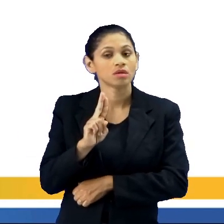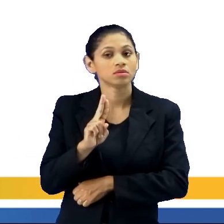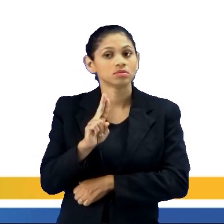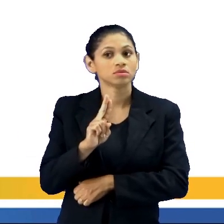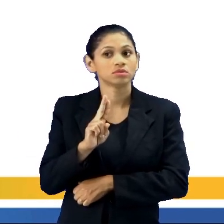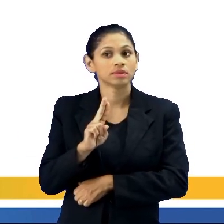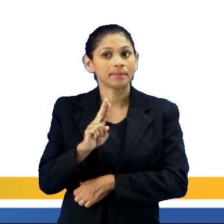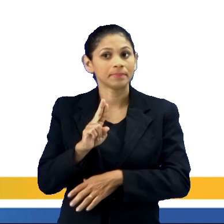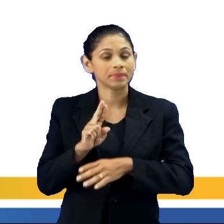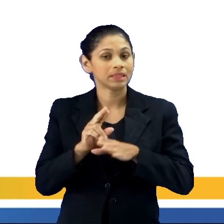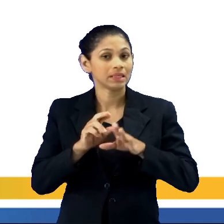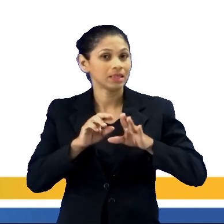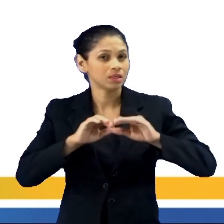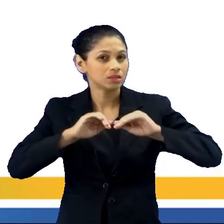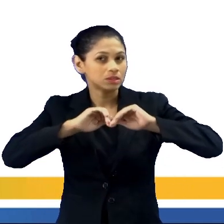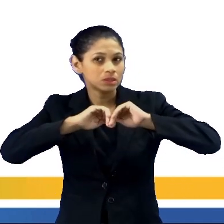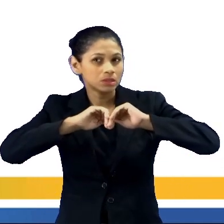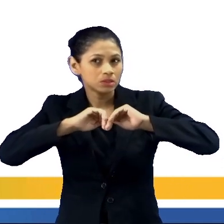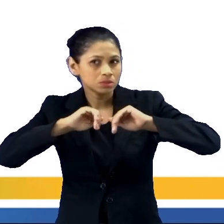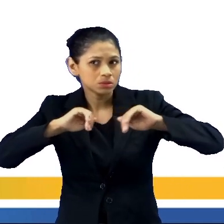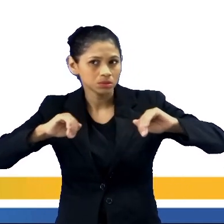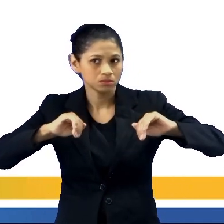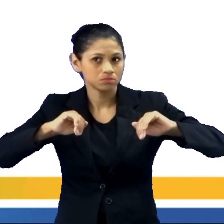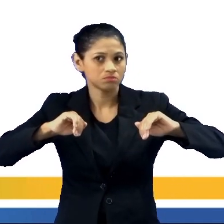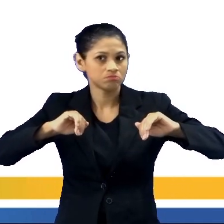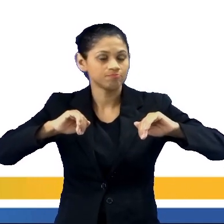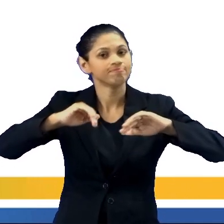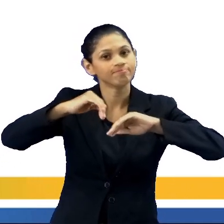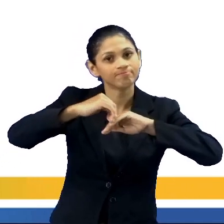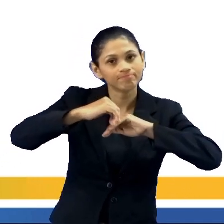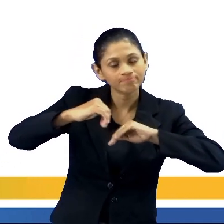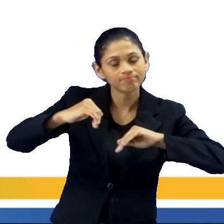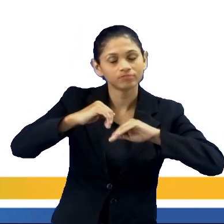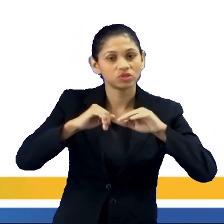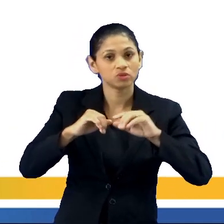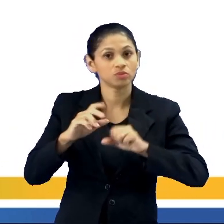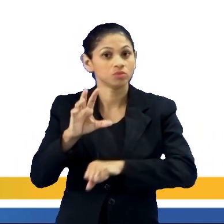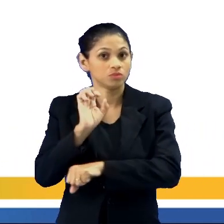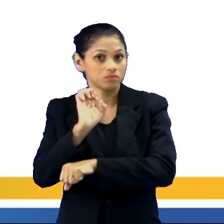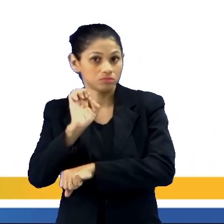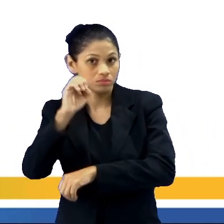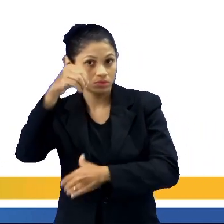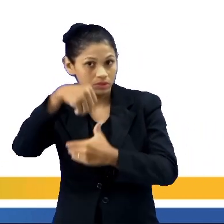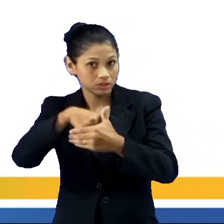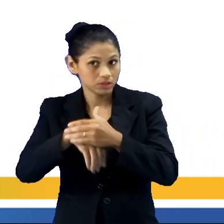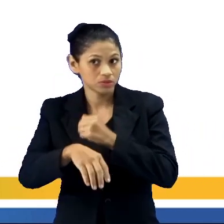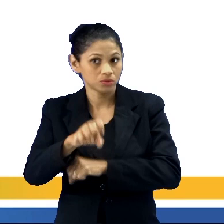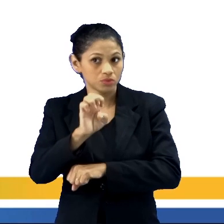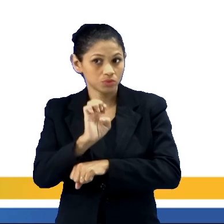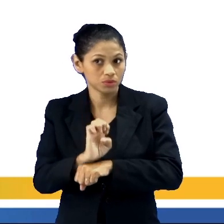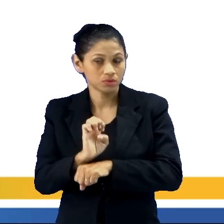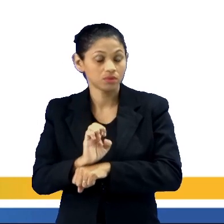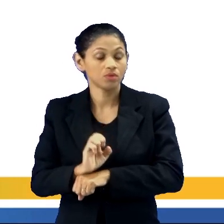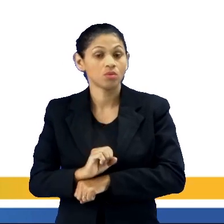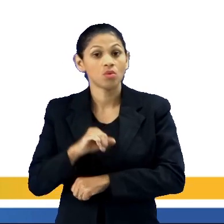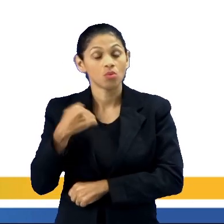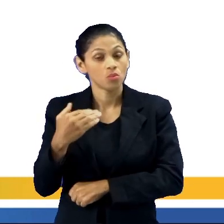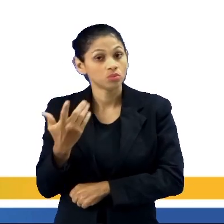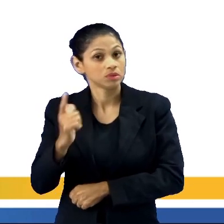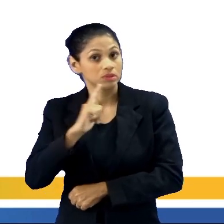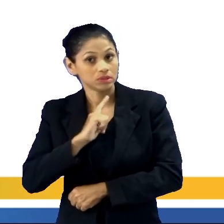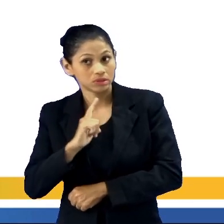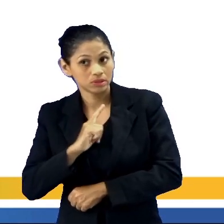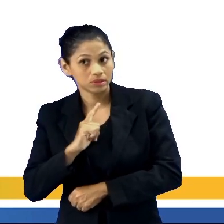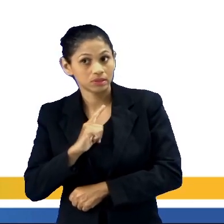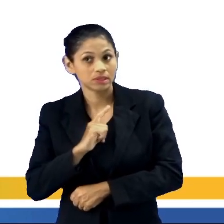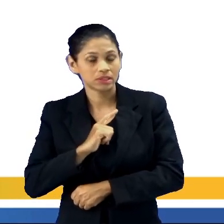fundiária, agrária ou de terras em um estado. Quando há a concentração de terras